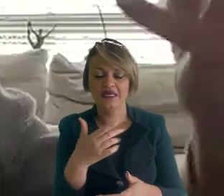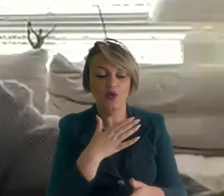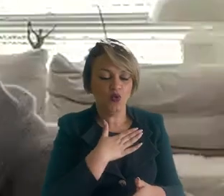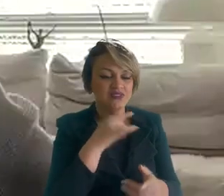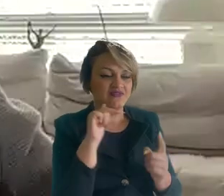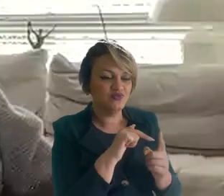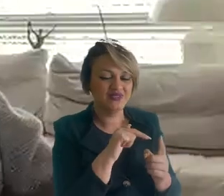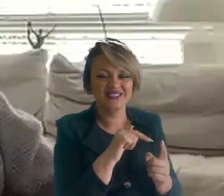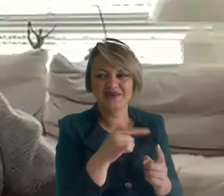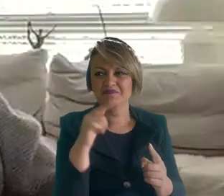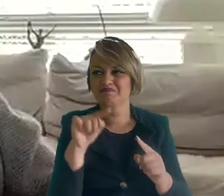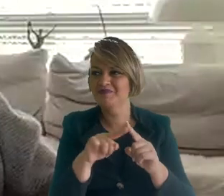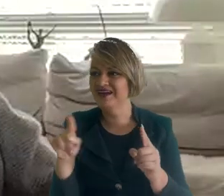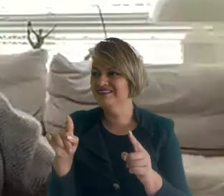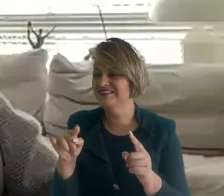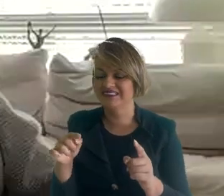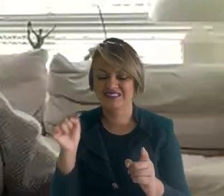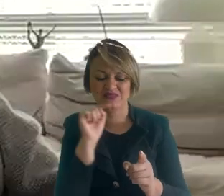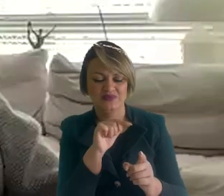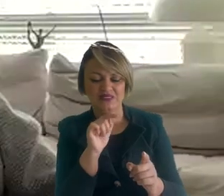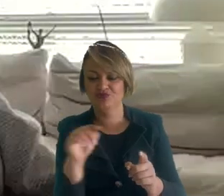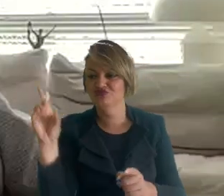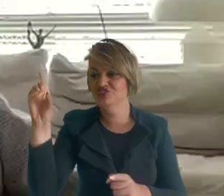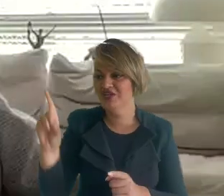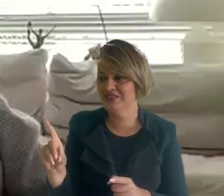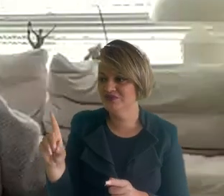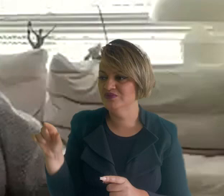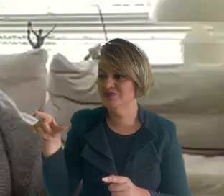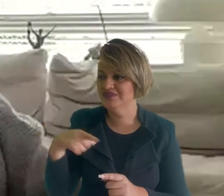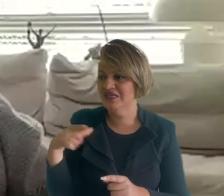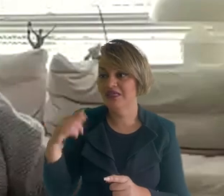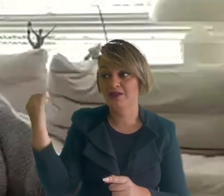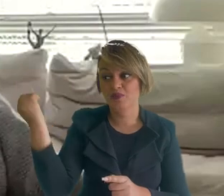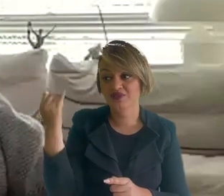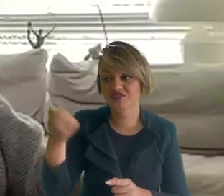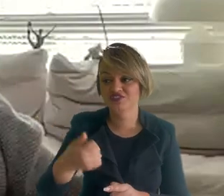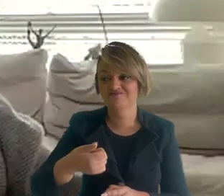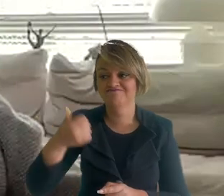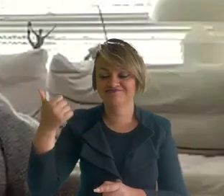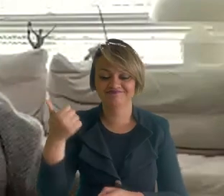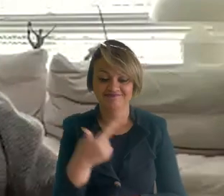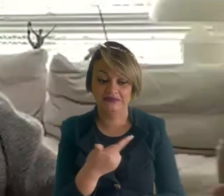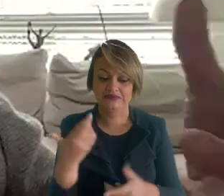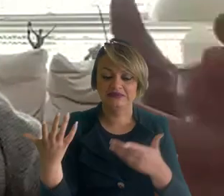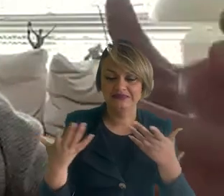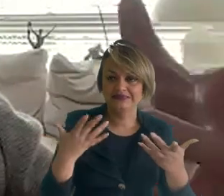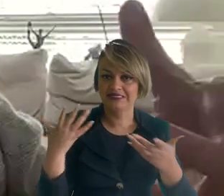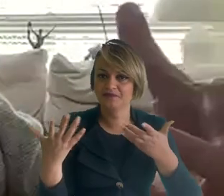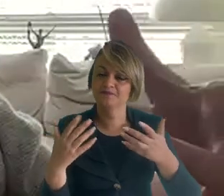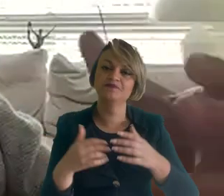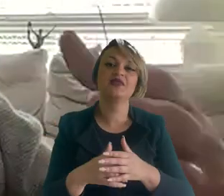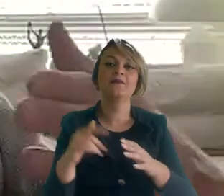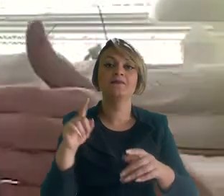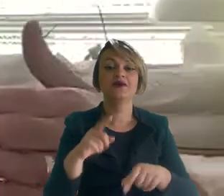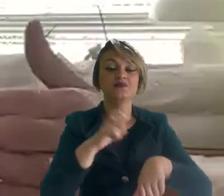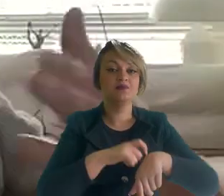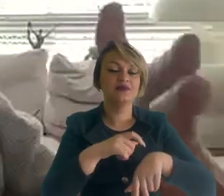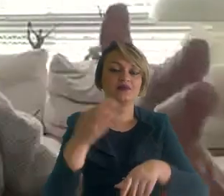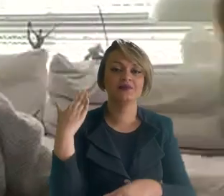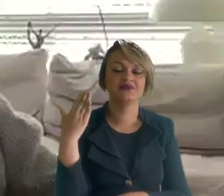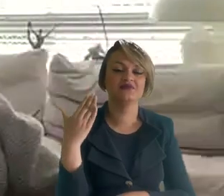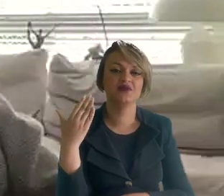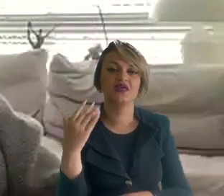civil mas eu não queria deixar o processo o direito civil que eu achava mais importante que o processo civil Mas naquele tempo de